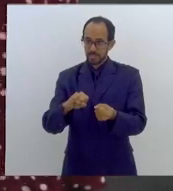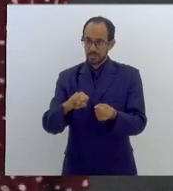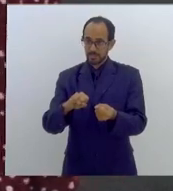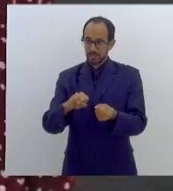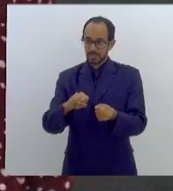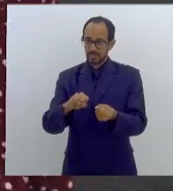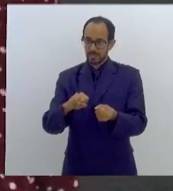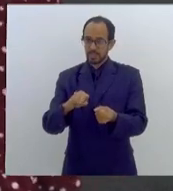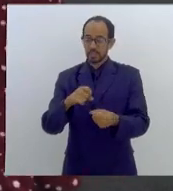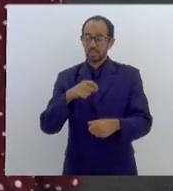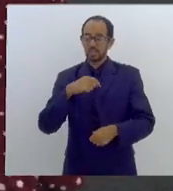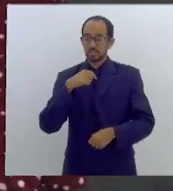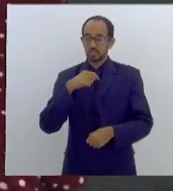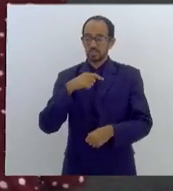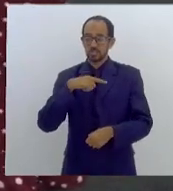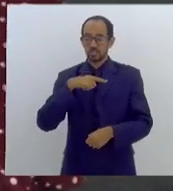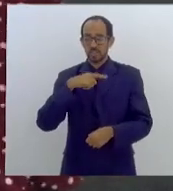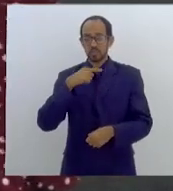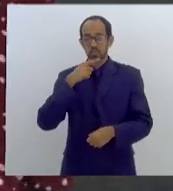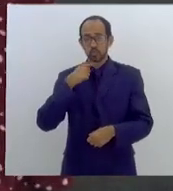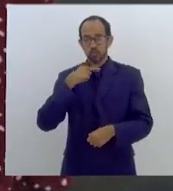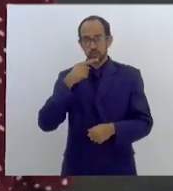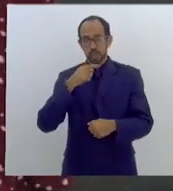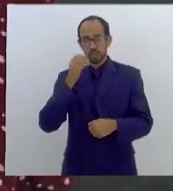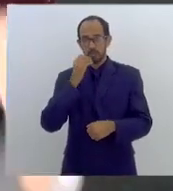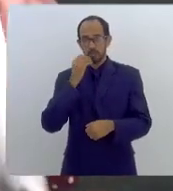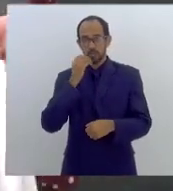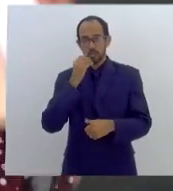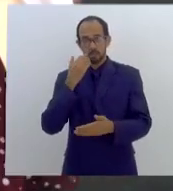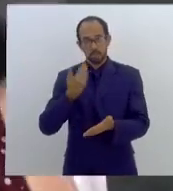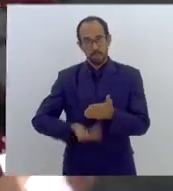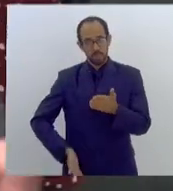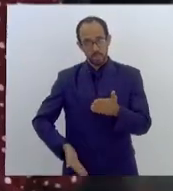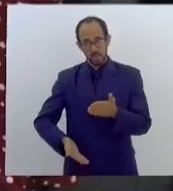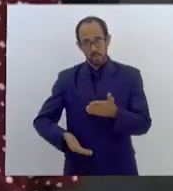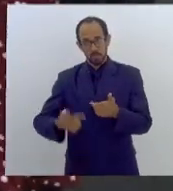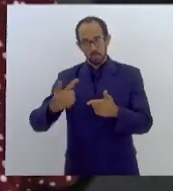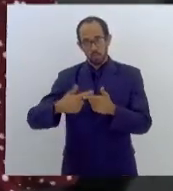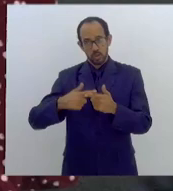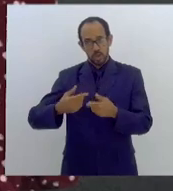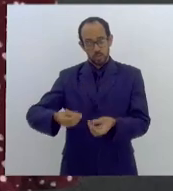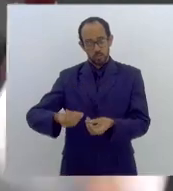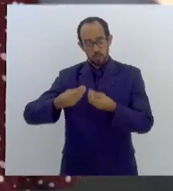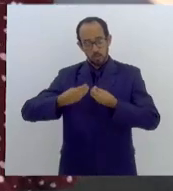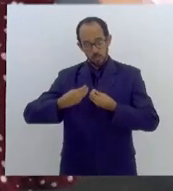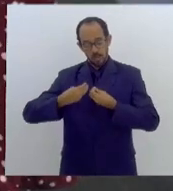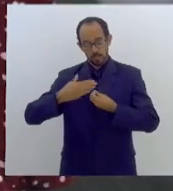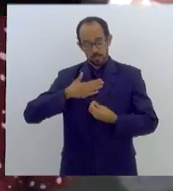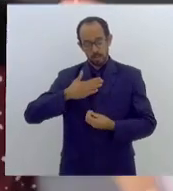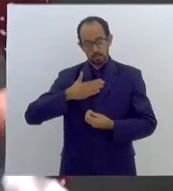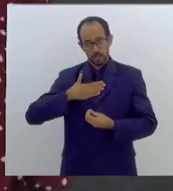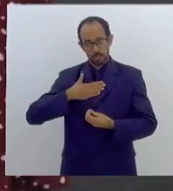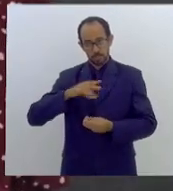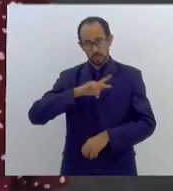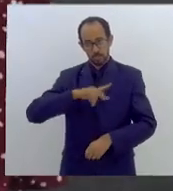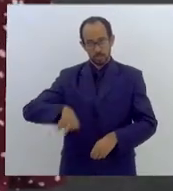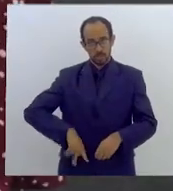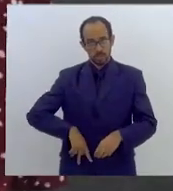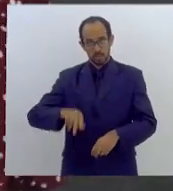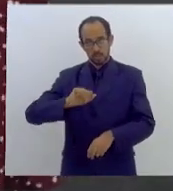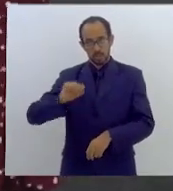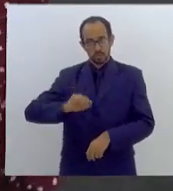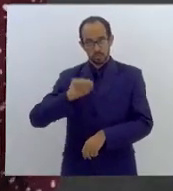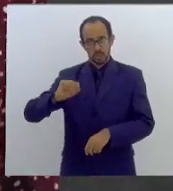se ele tivesse dúvida que ele poderia perder. Porque, pelo que foi me apresentado pelo presidente da Associação